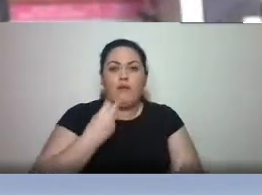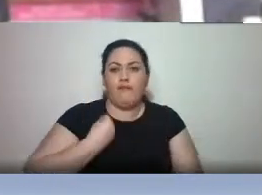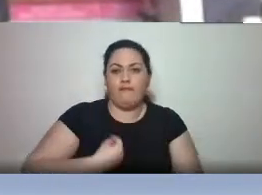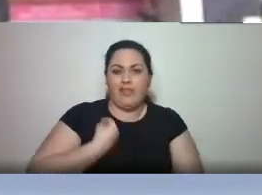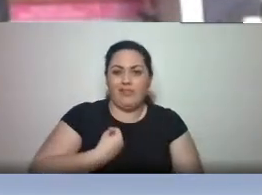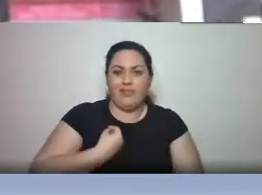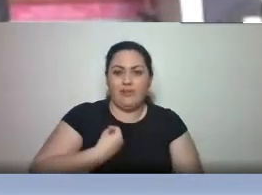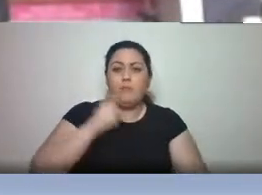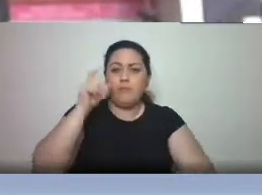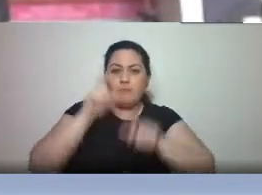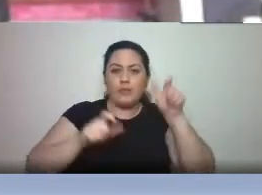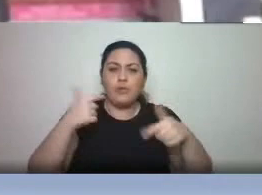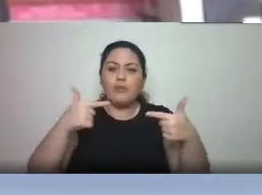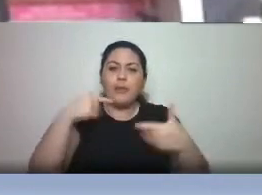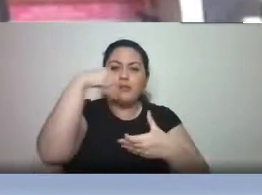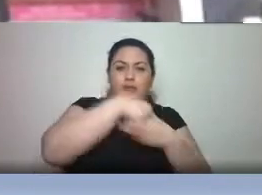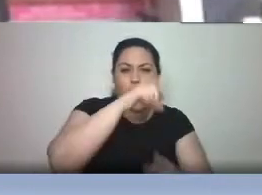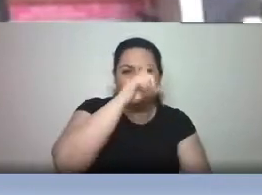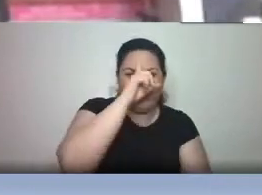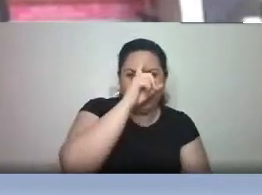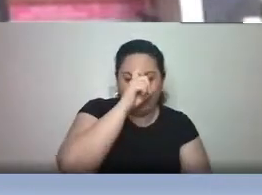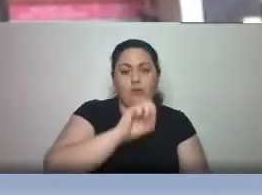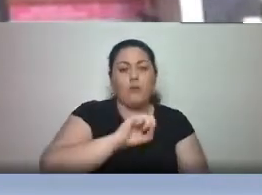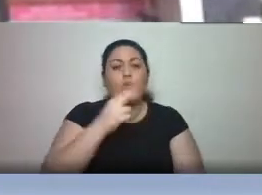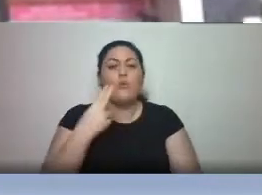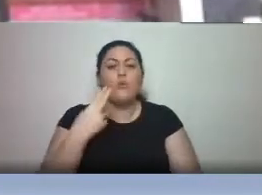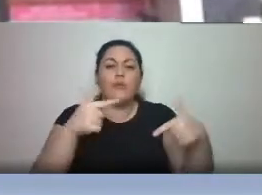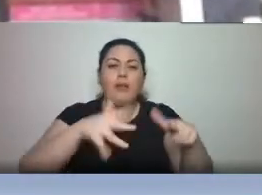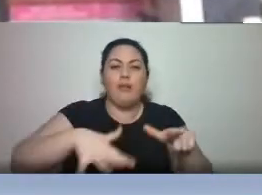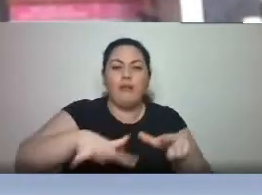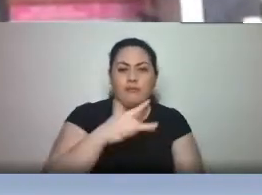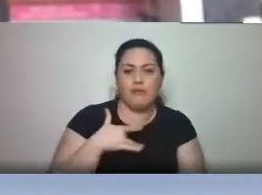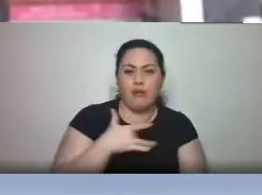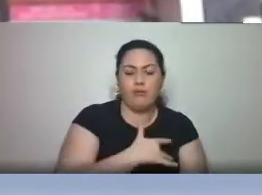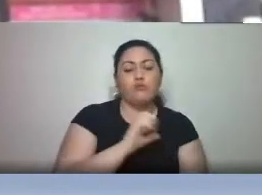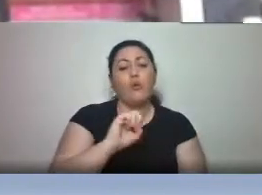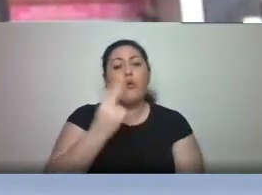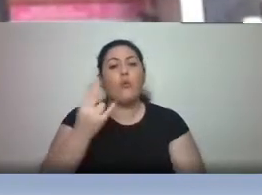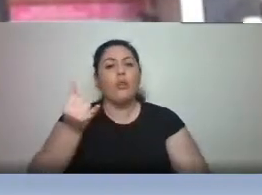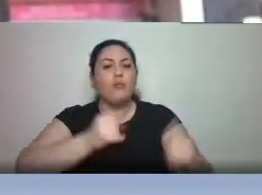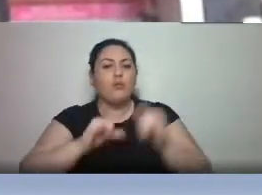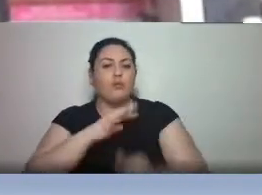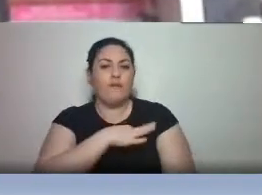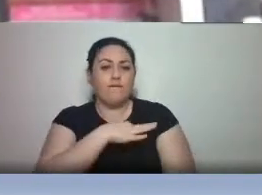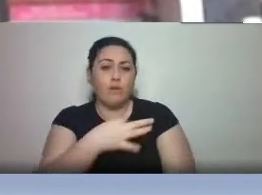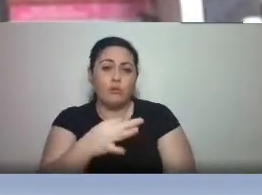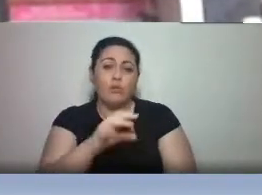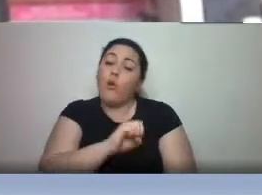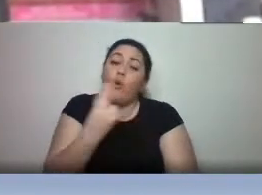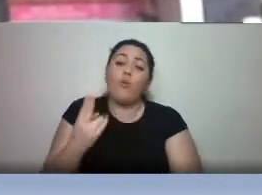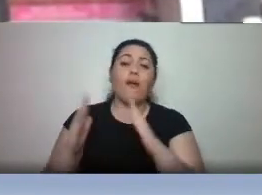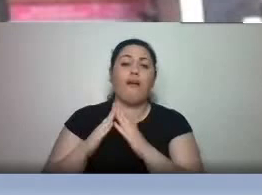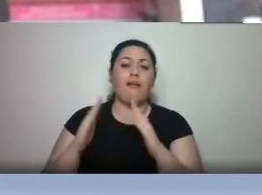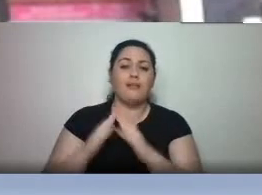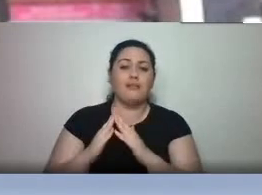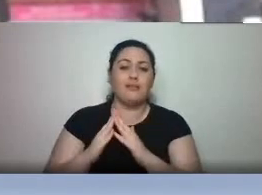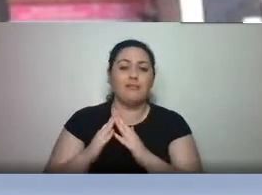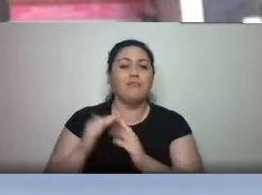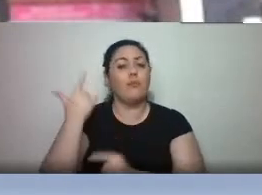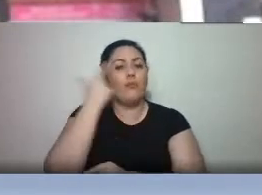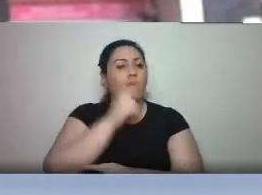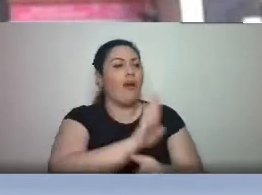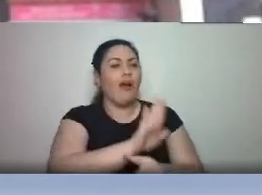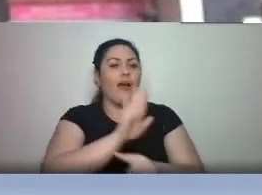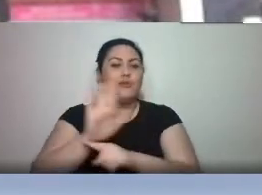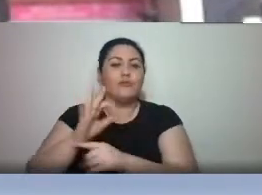estava nos serviços de saúde, quem estava nos laboratórios, no voluntariado, como quem estava em casa. Contribuiu para salvar